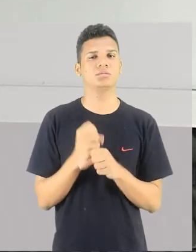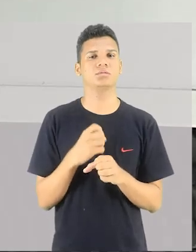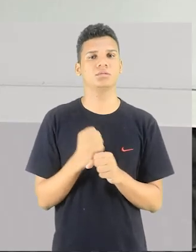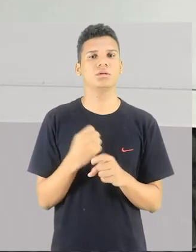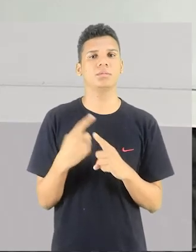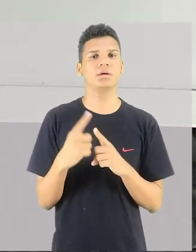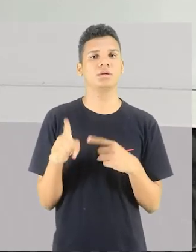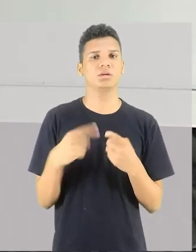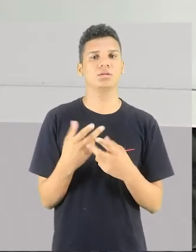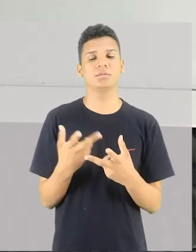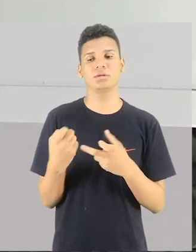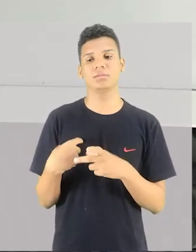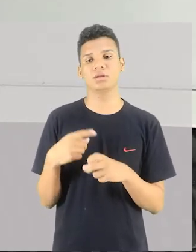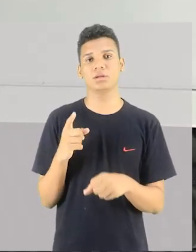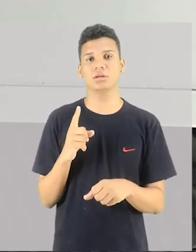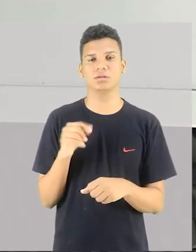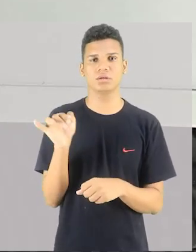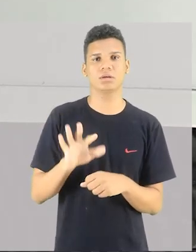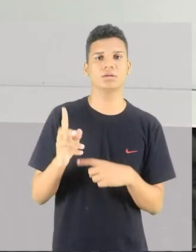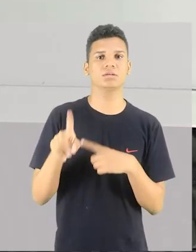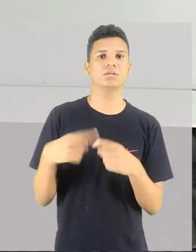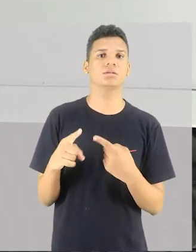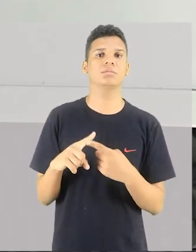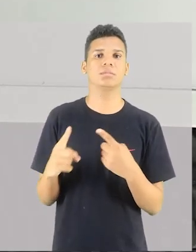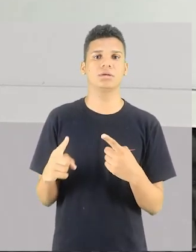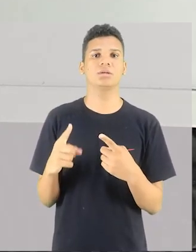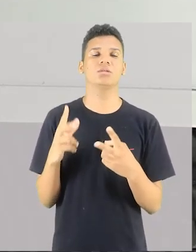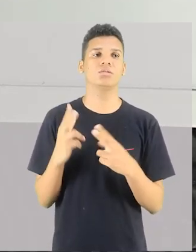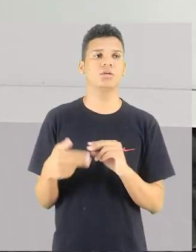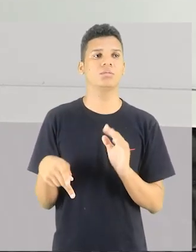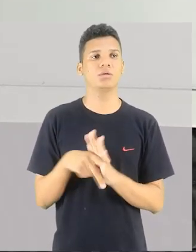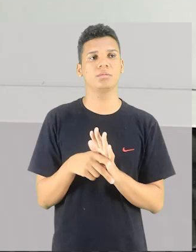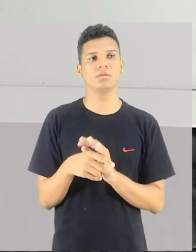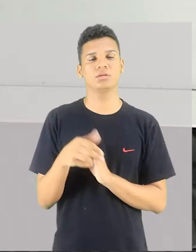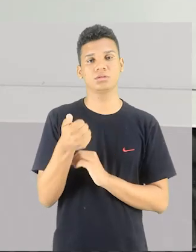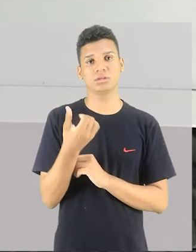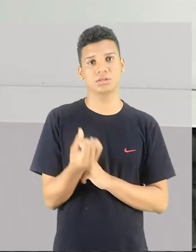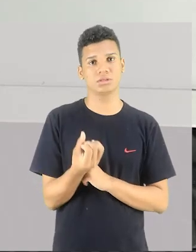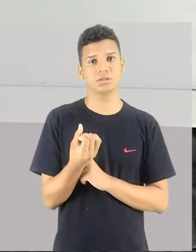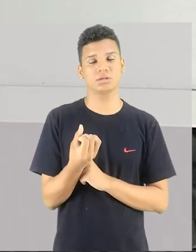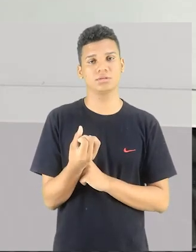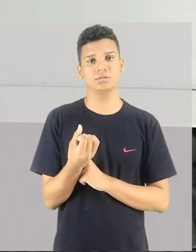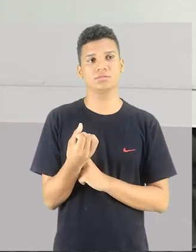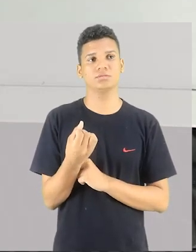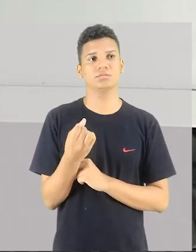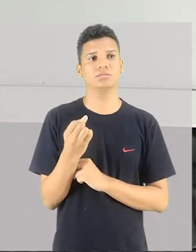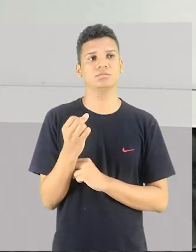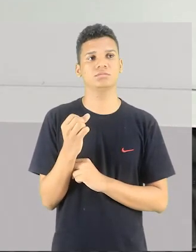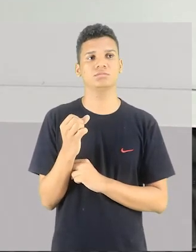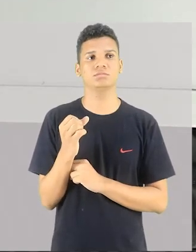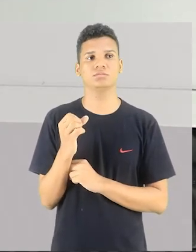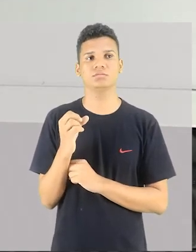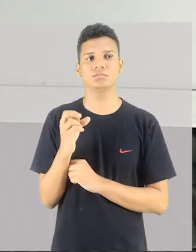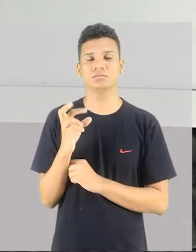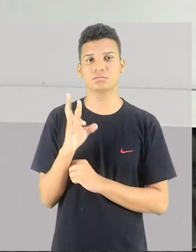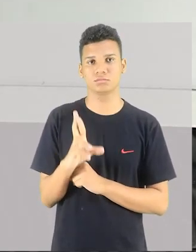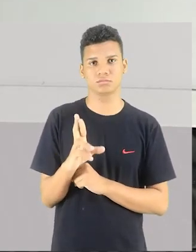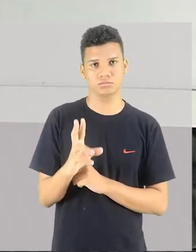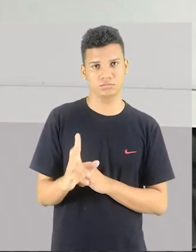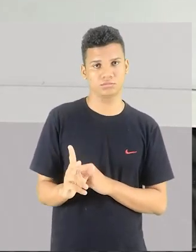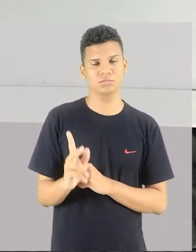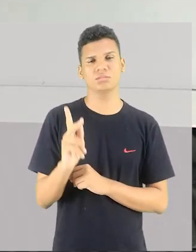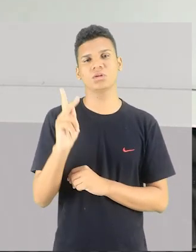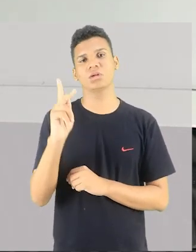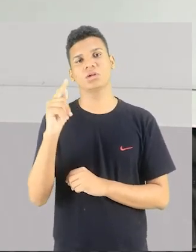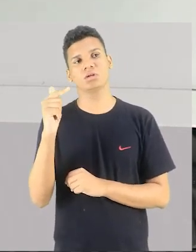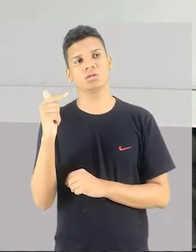Área depois vai ser igual a 16 pi qum qu Ah